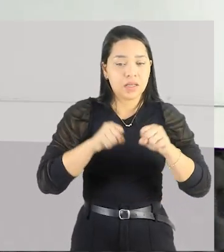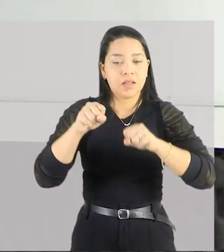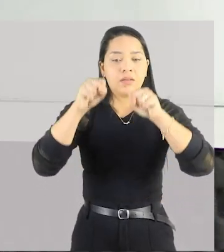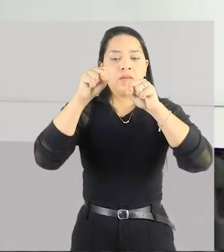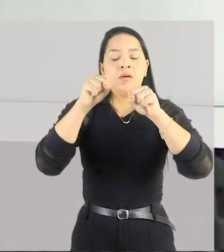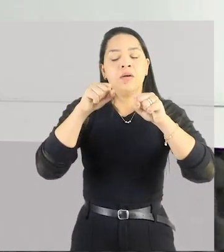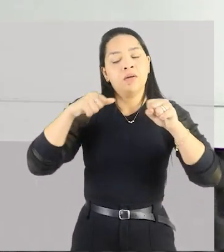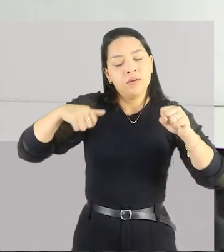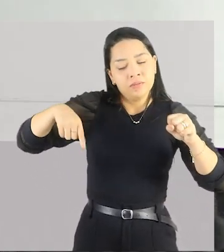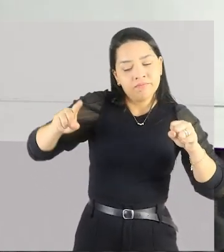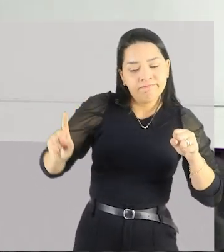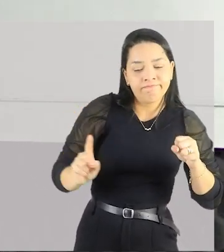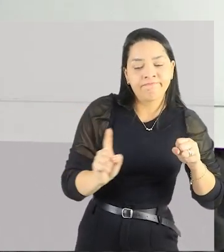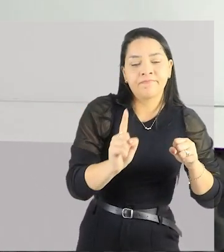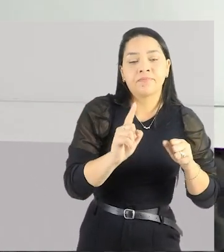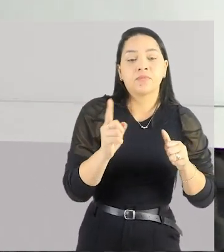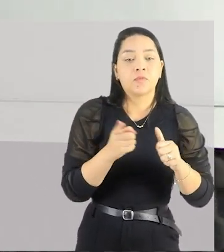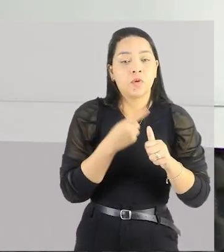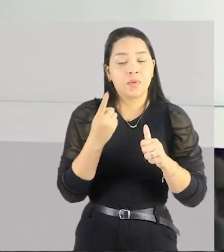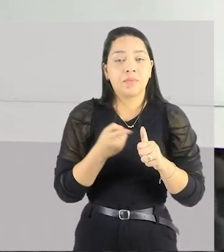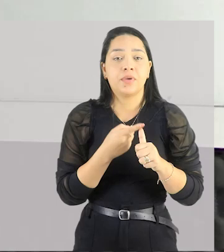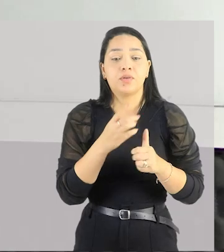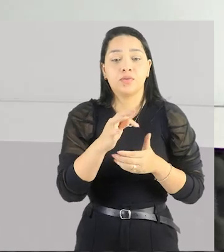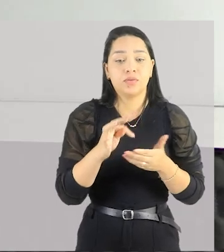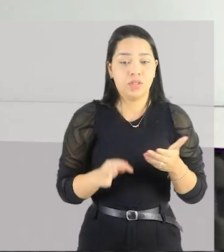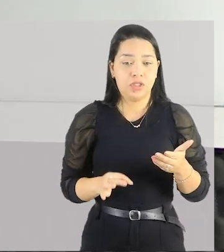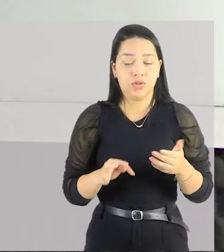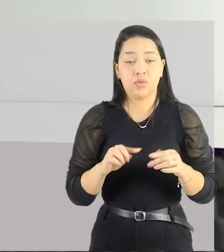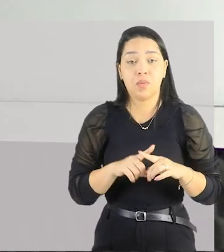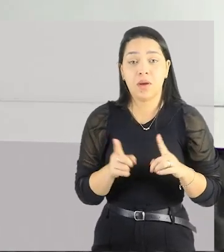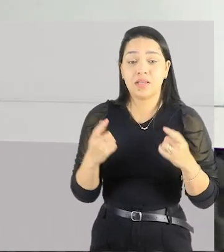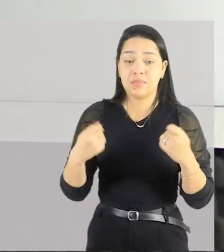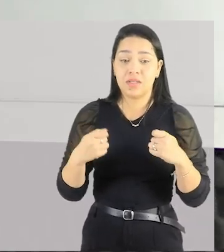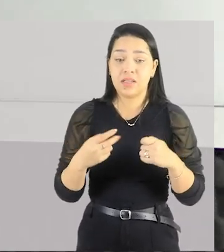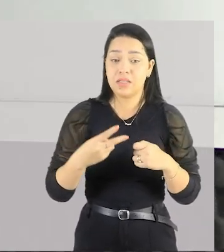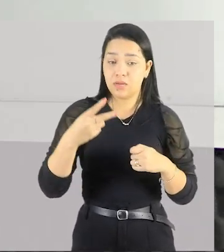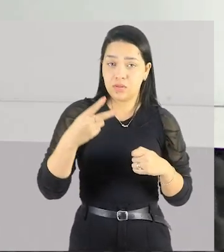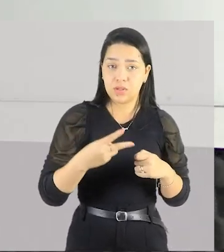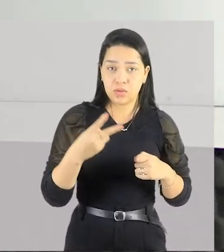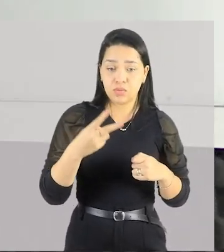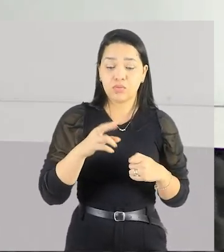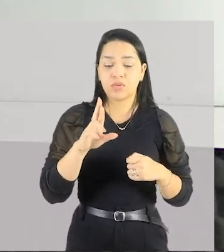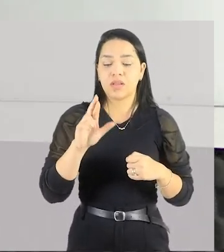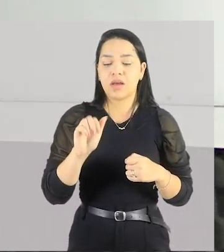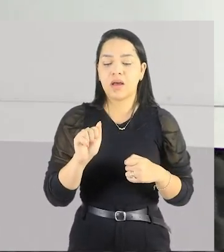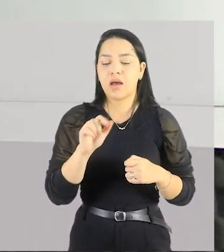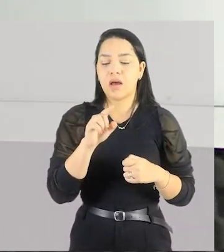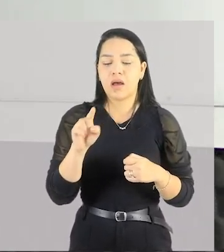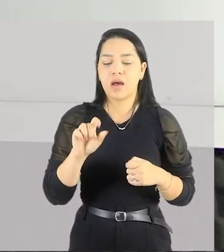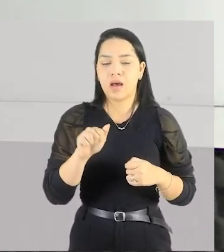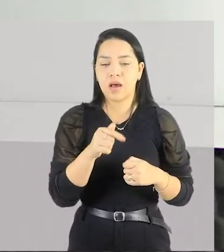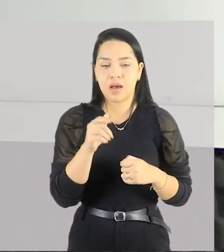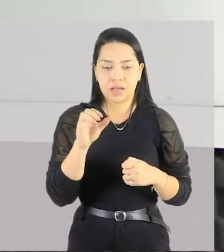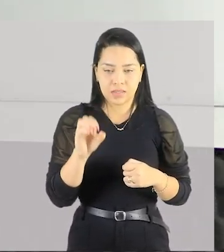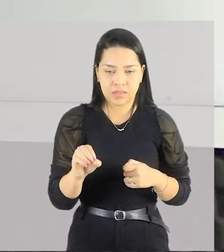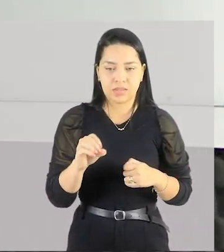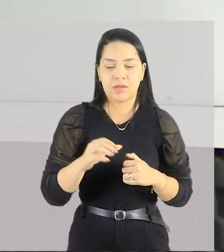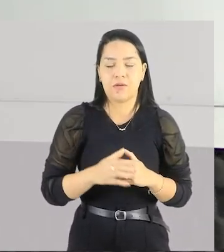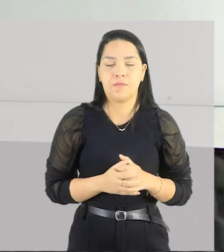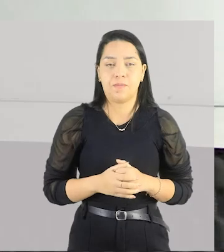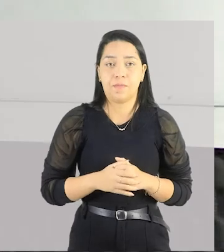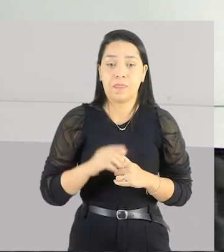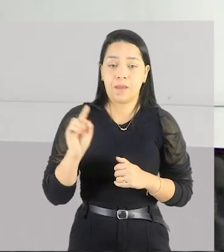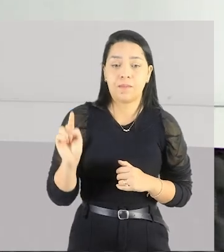o andarilho foi o primeiro do texto. Só que tem que ser o segundo na razão, tá ok? Então, para